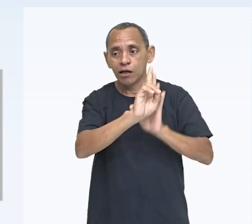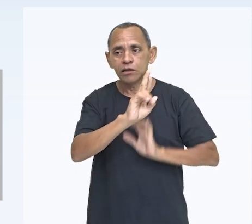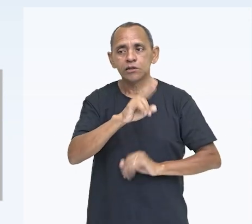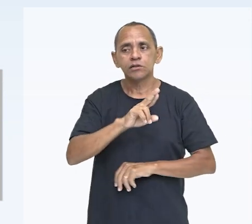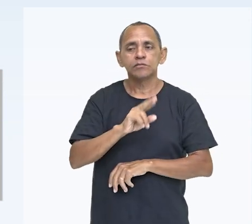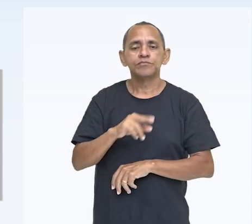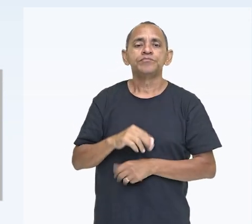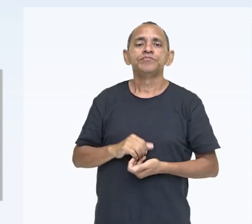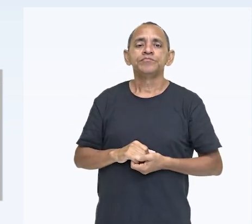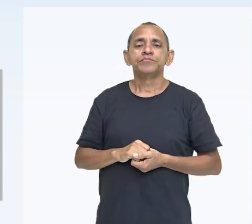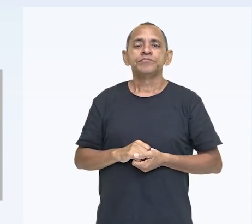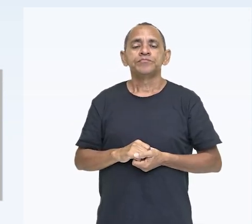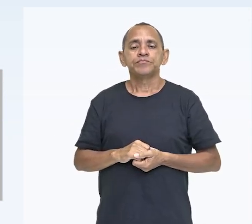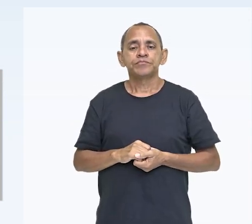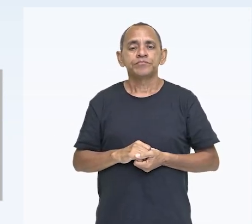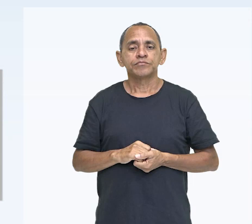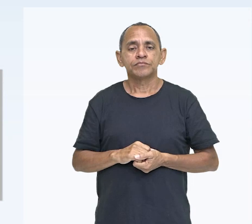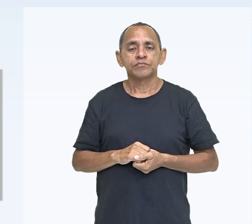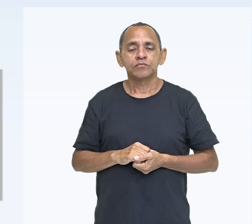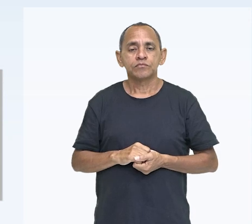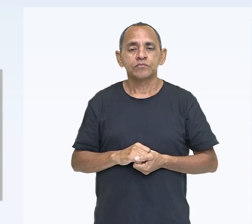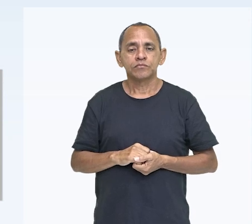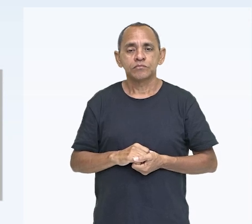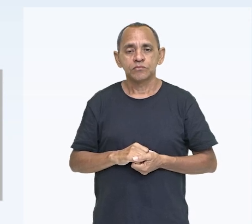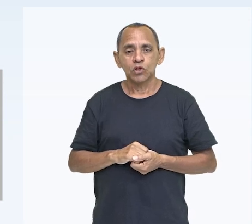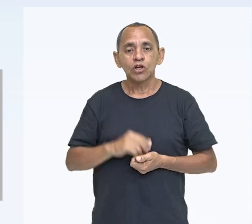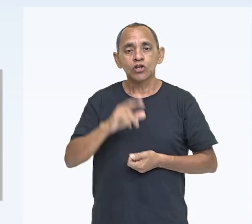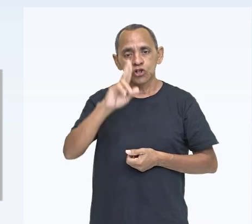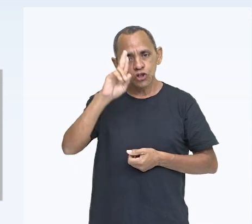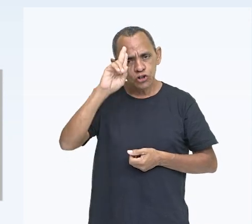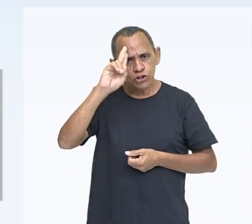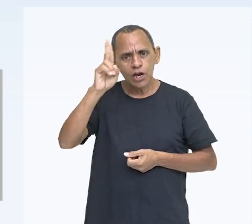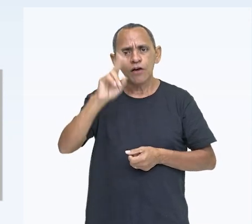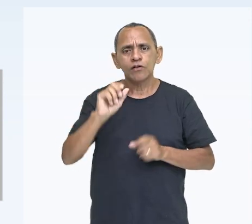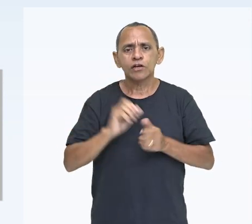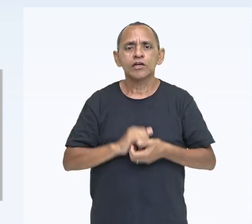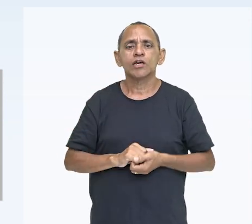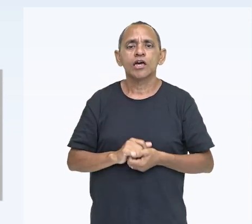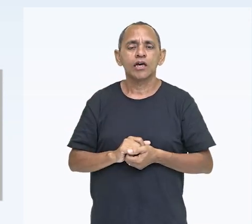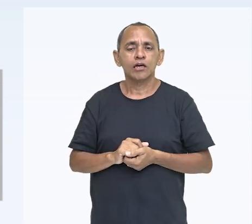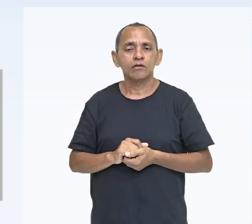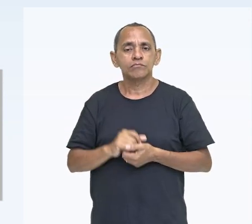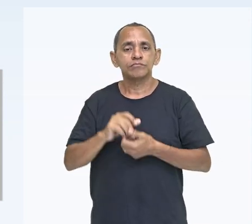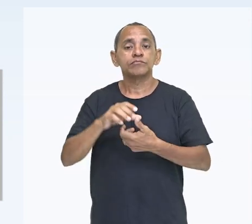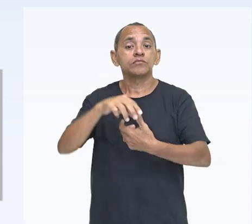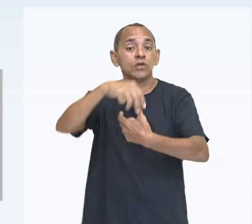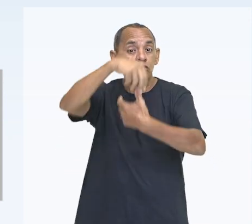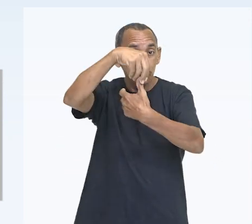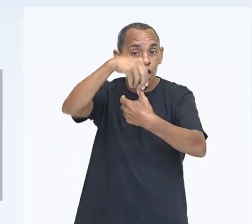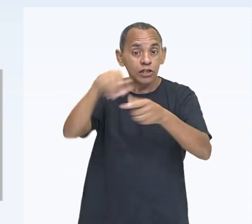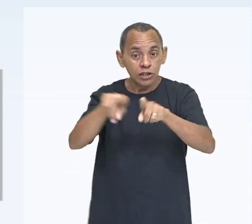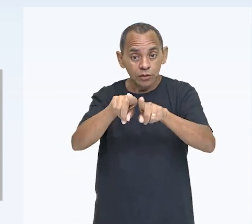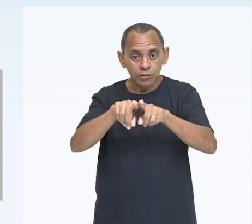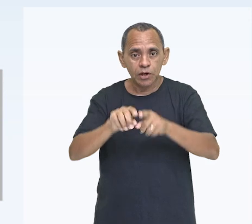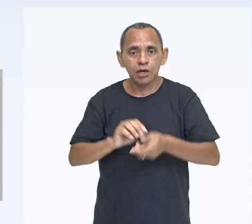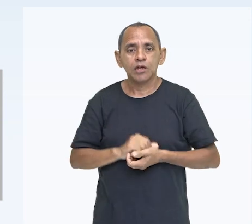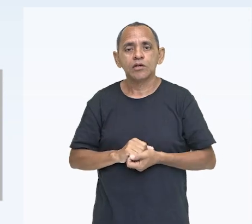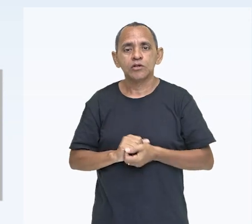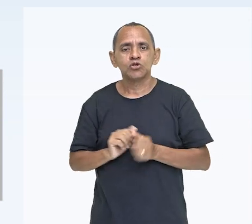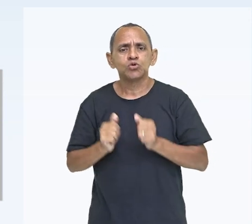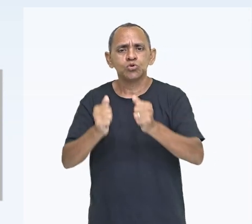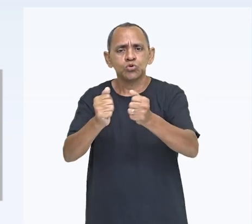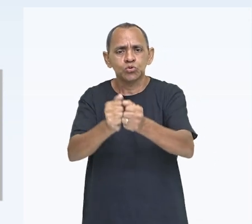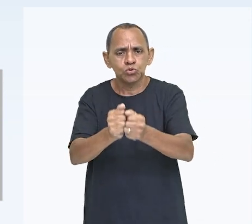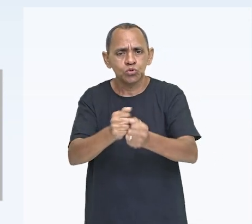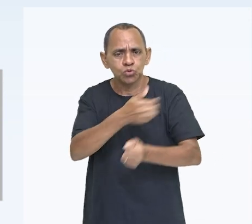O primeiro-ministro é chefe de governo. O primeiro-ministro governa. Governa junto com quem? Com o gabinete, né, que é o